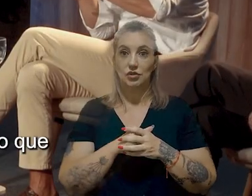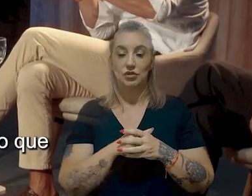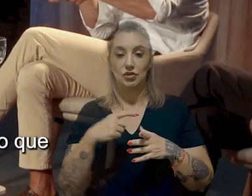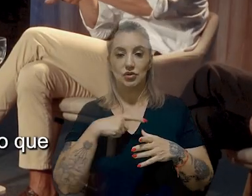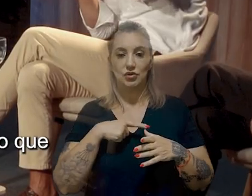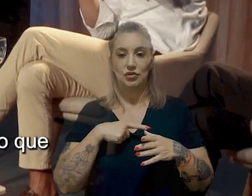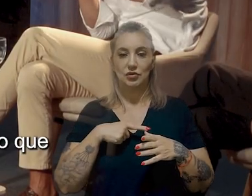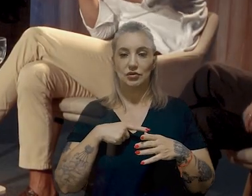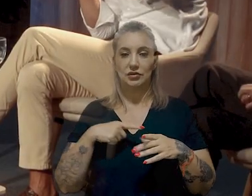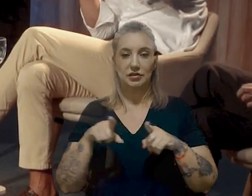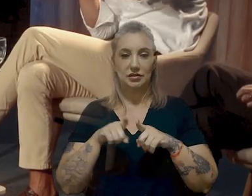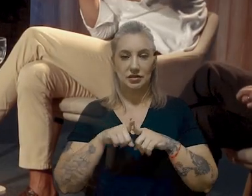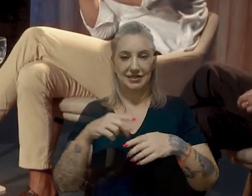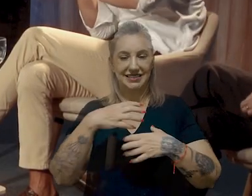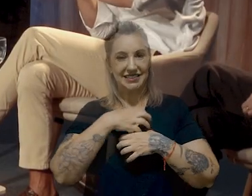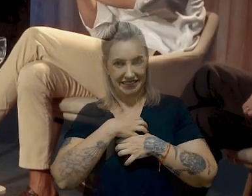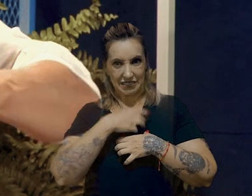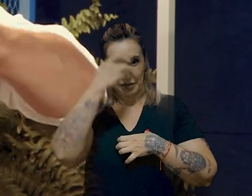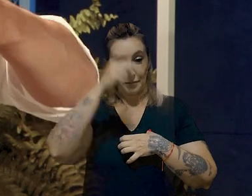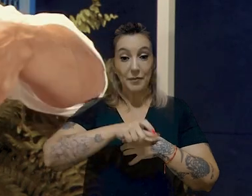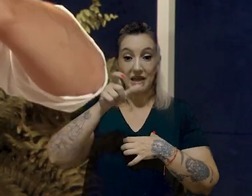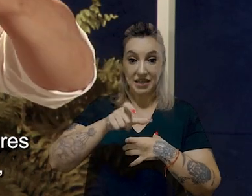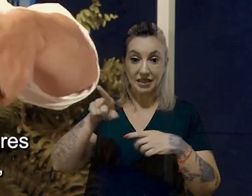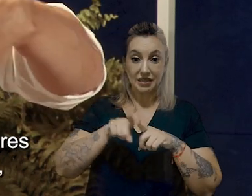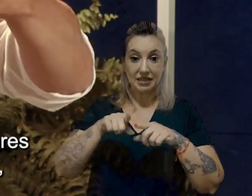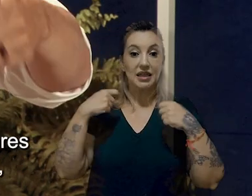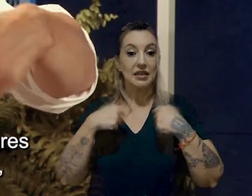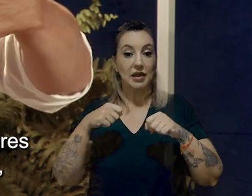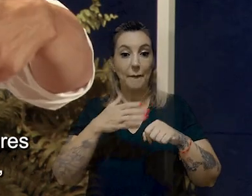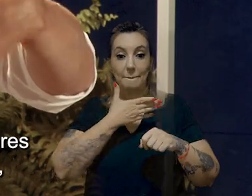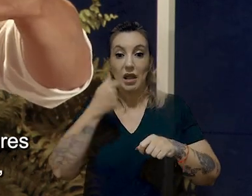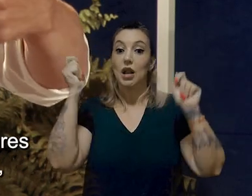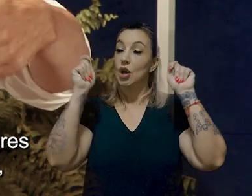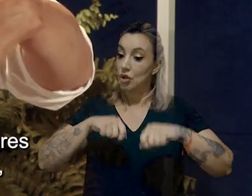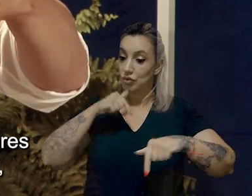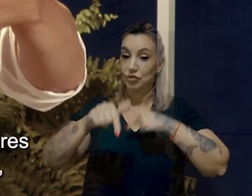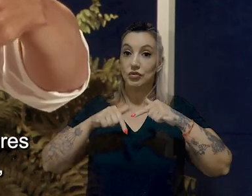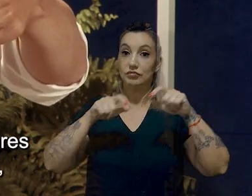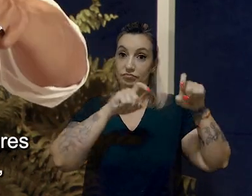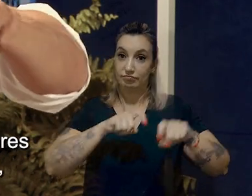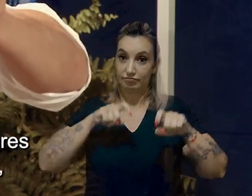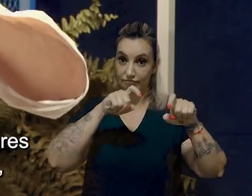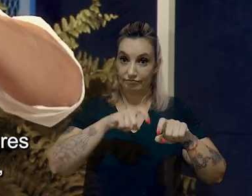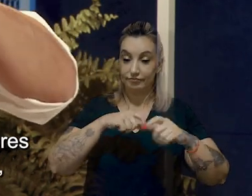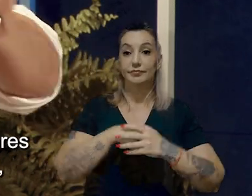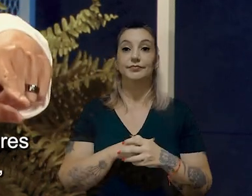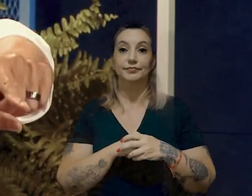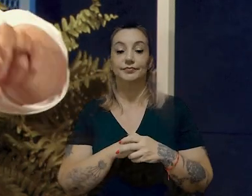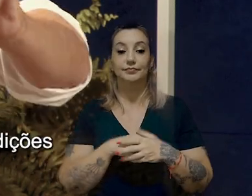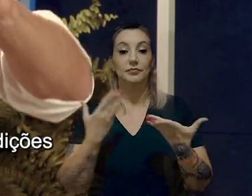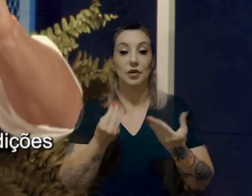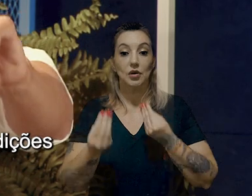que a gente tenta virar esse jogo além de obviamente sentir que essas pessoas têm essa necessidade de ter melhores condições de trabalho no